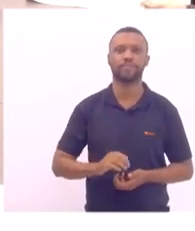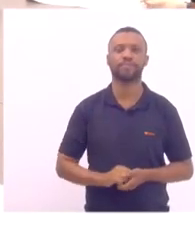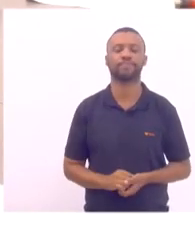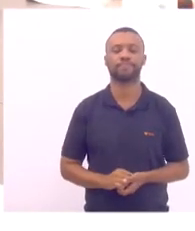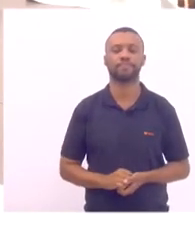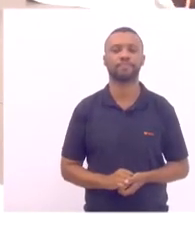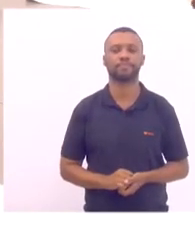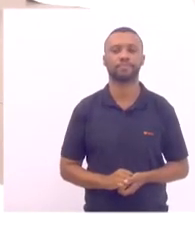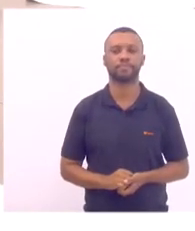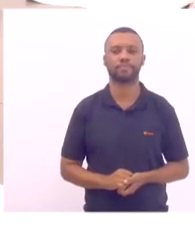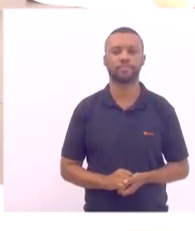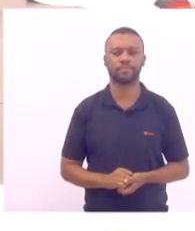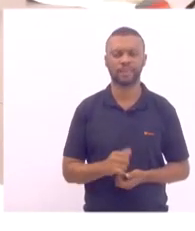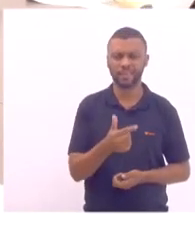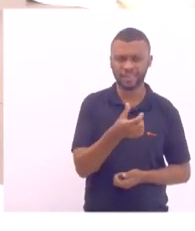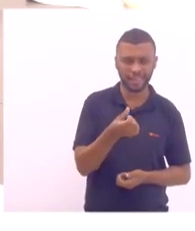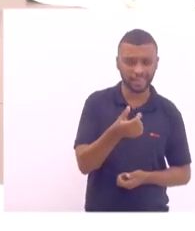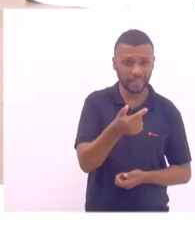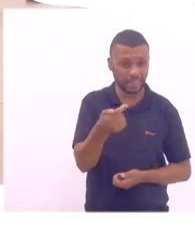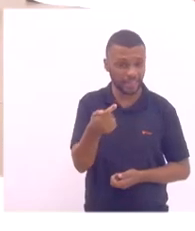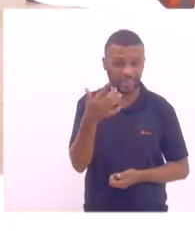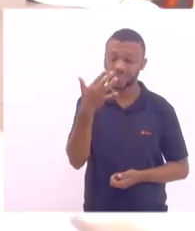Espera aí, 26 e 27? Não entendi.